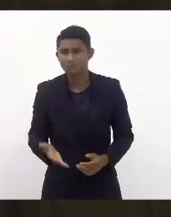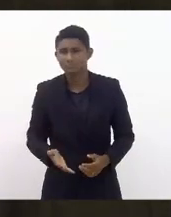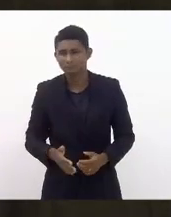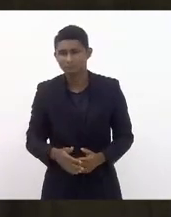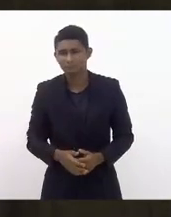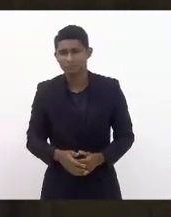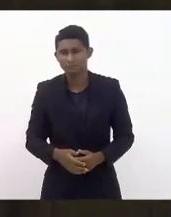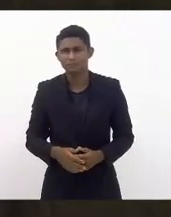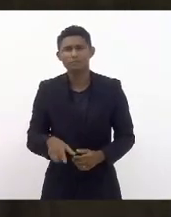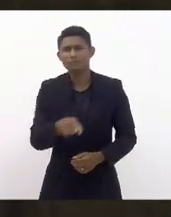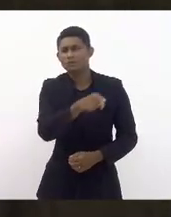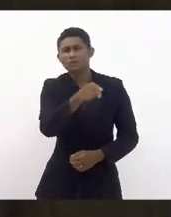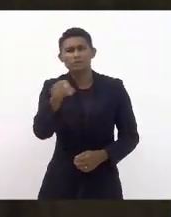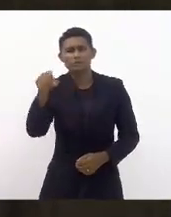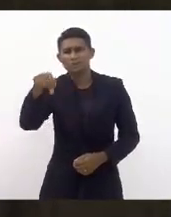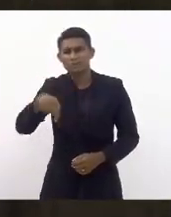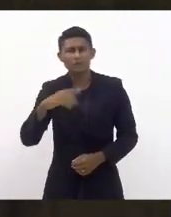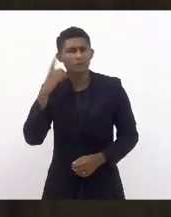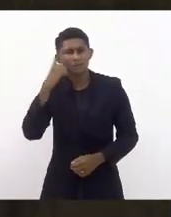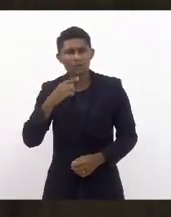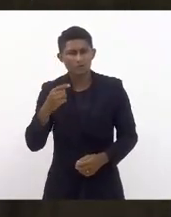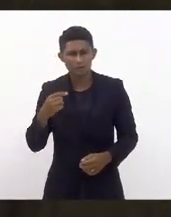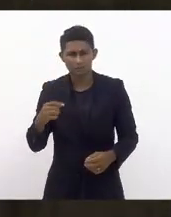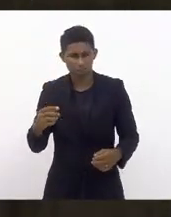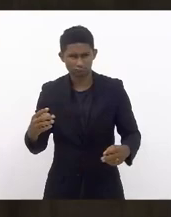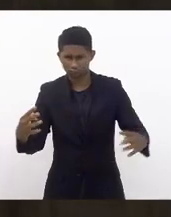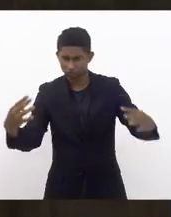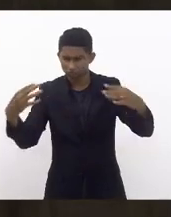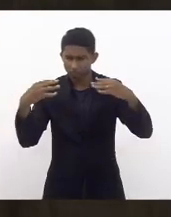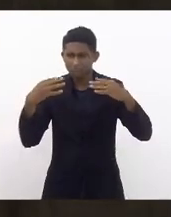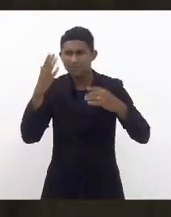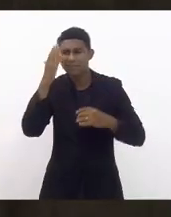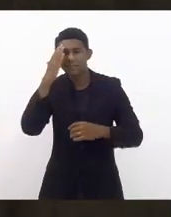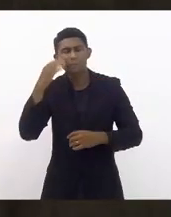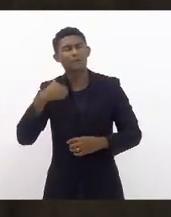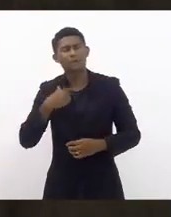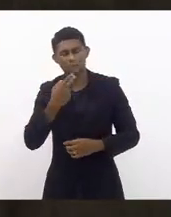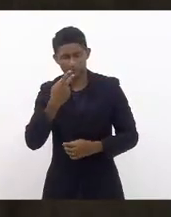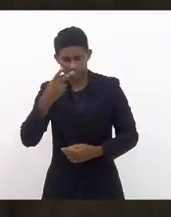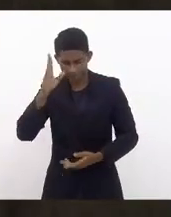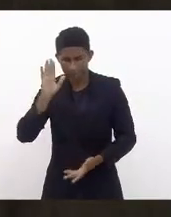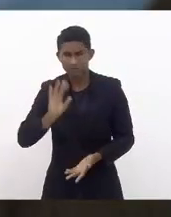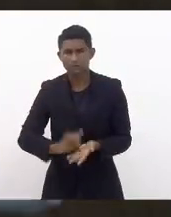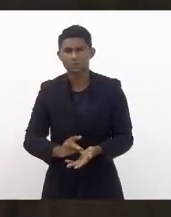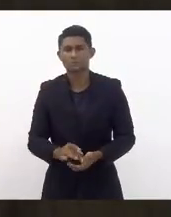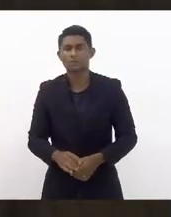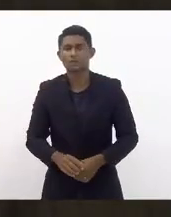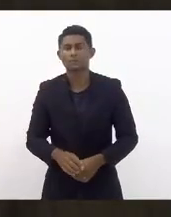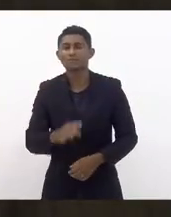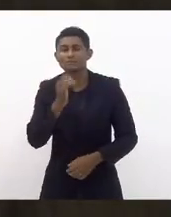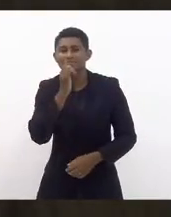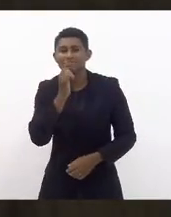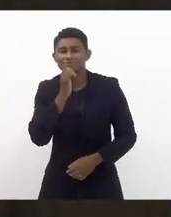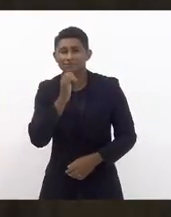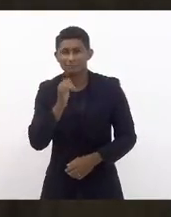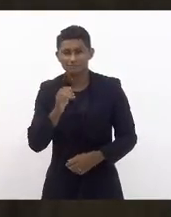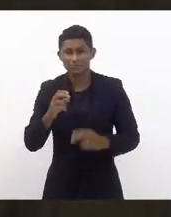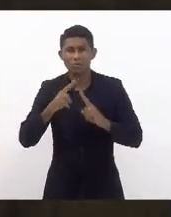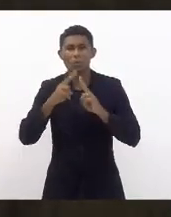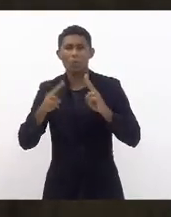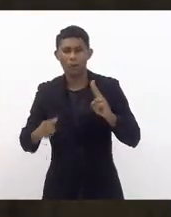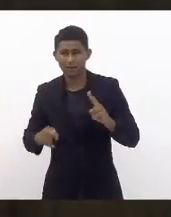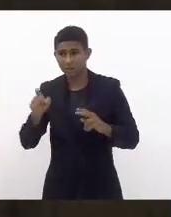eles podem estar olhando aqui, sabe o que a deputada Lucia está falando, é verdade. Para passar por uma UERJ é muito